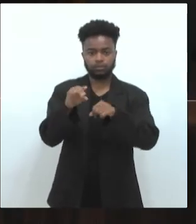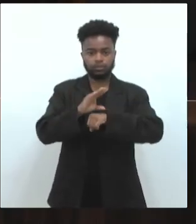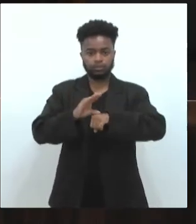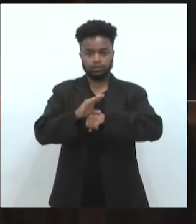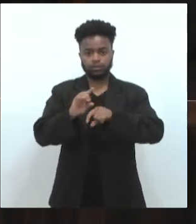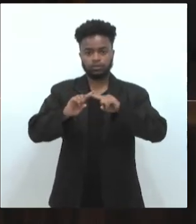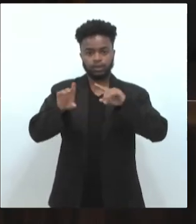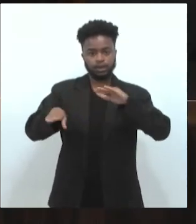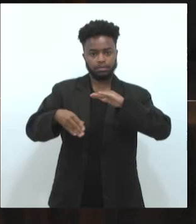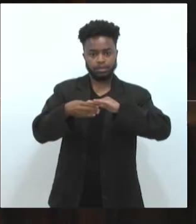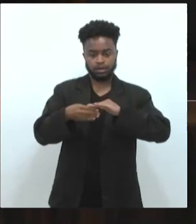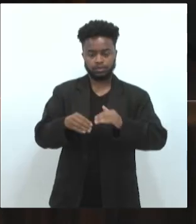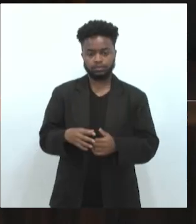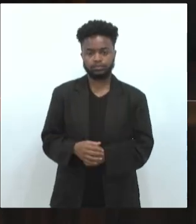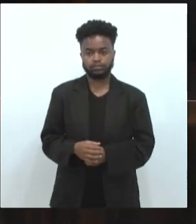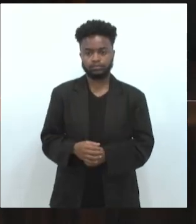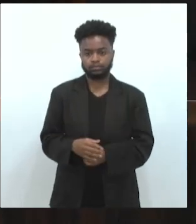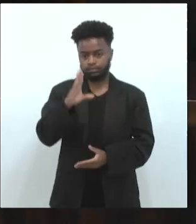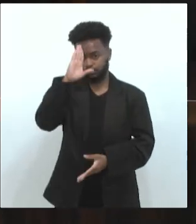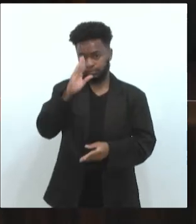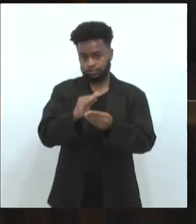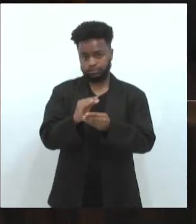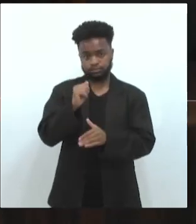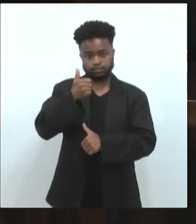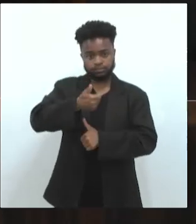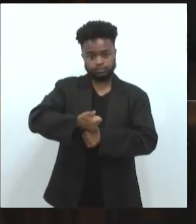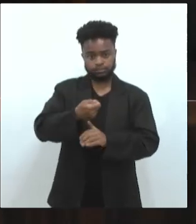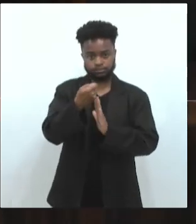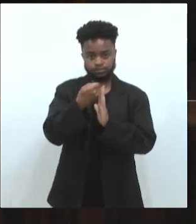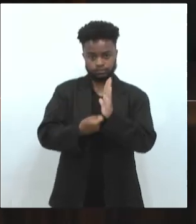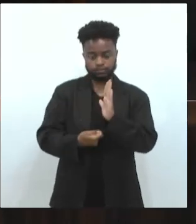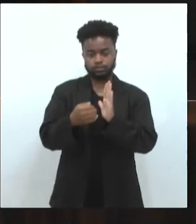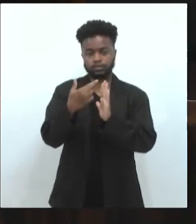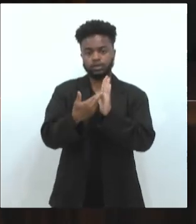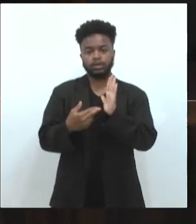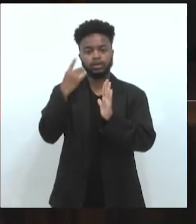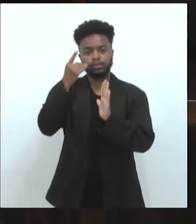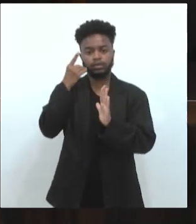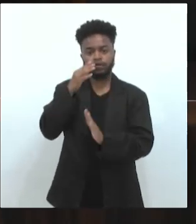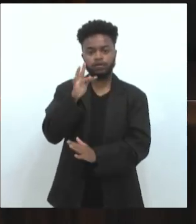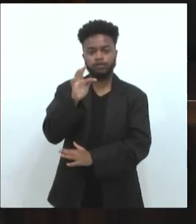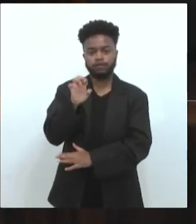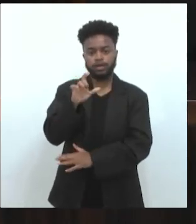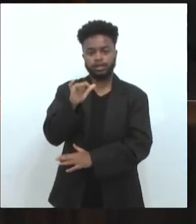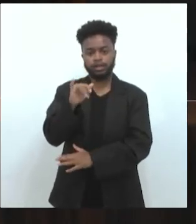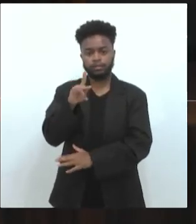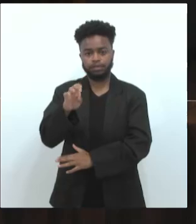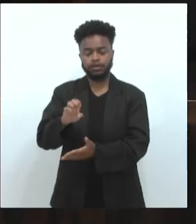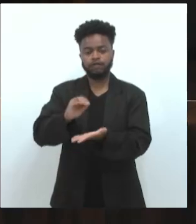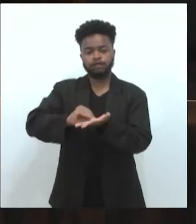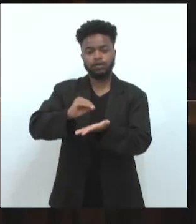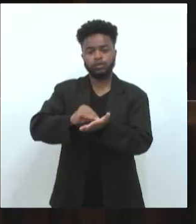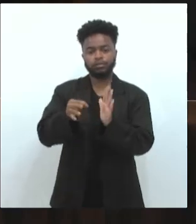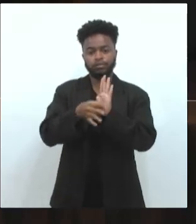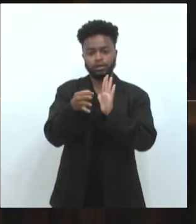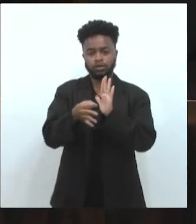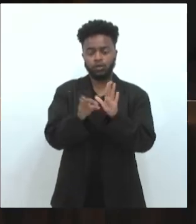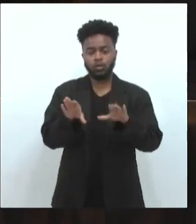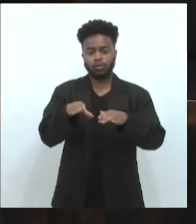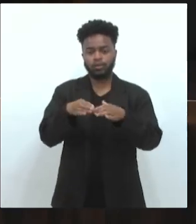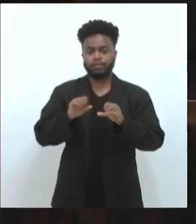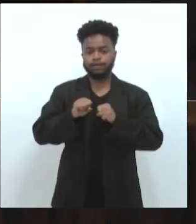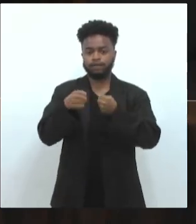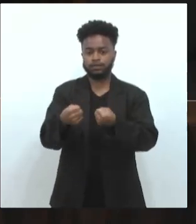constitucionalidade com emendas, concluindo por substitutivo. Relator deputado Felipe Raves. Pendente de pareceres das comissões de Defesa do